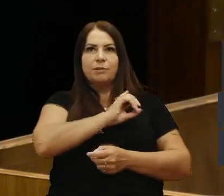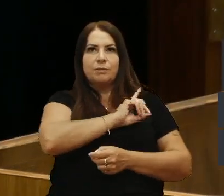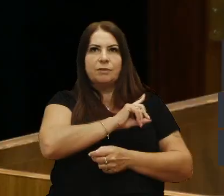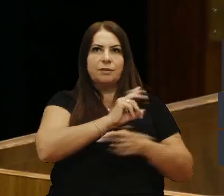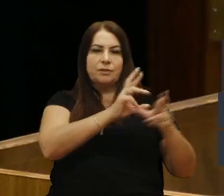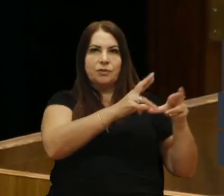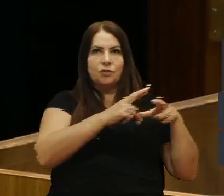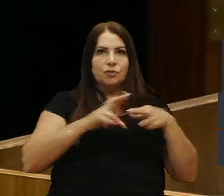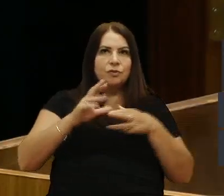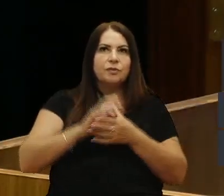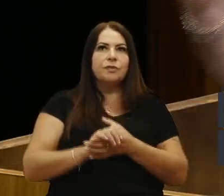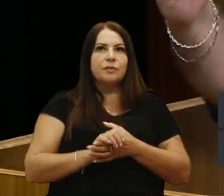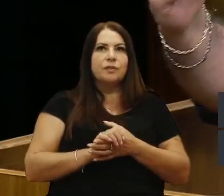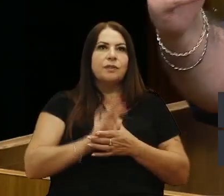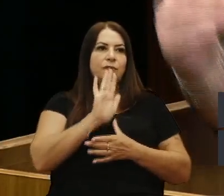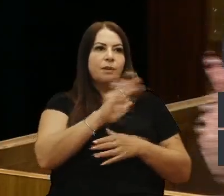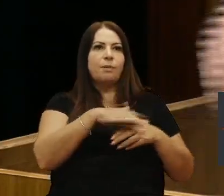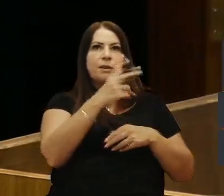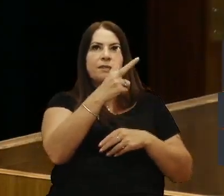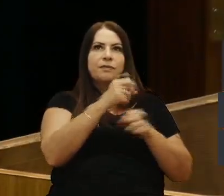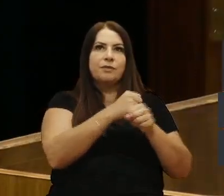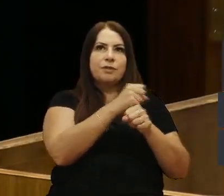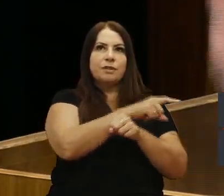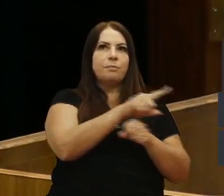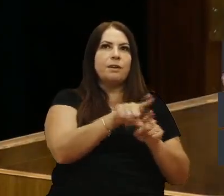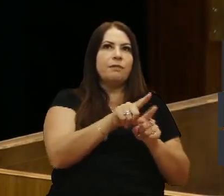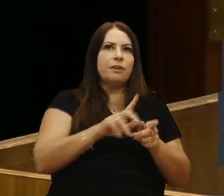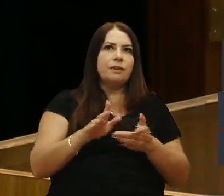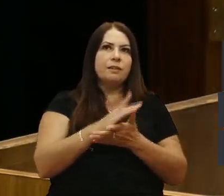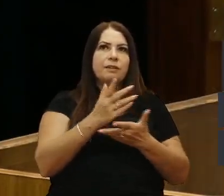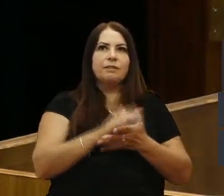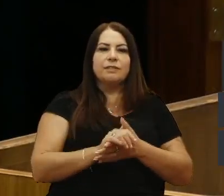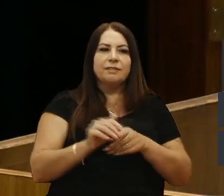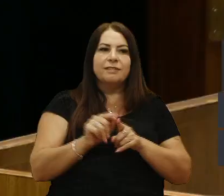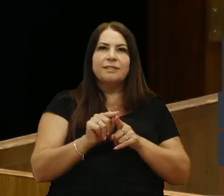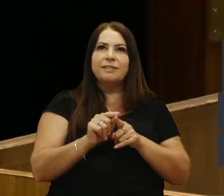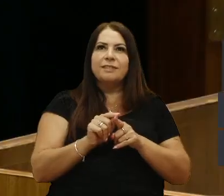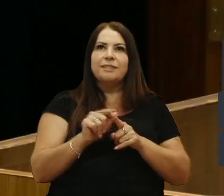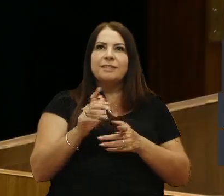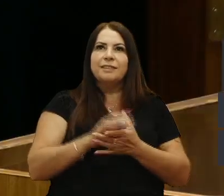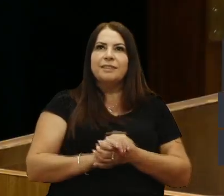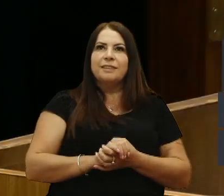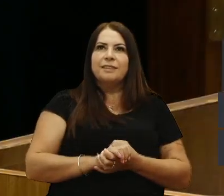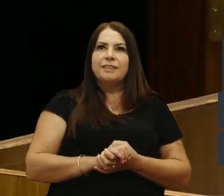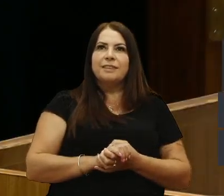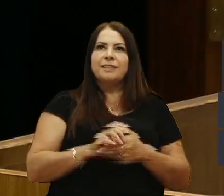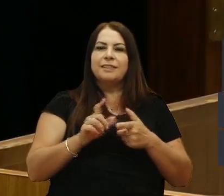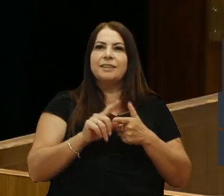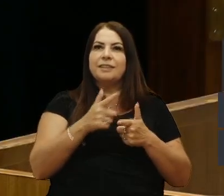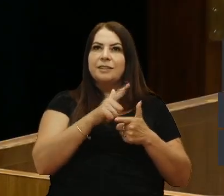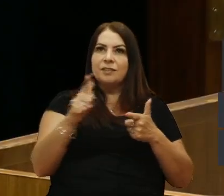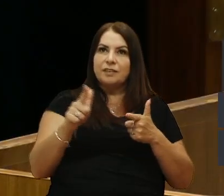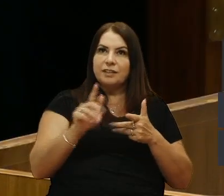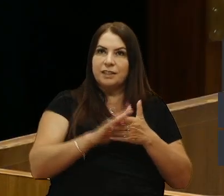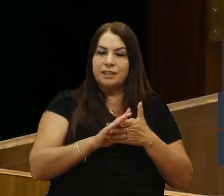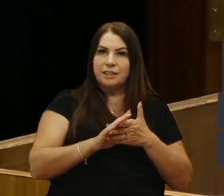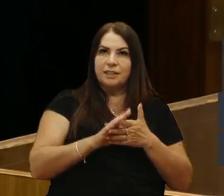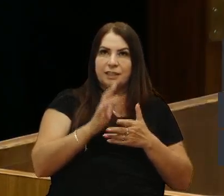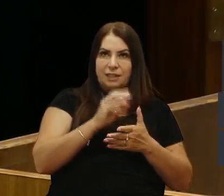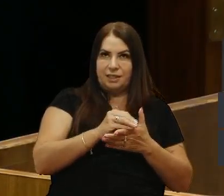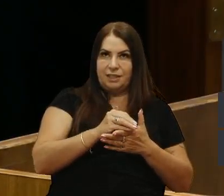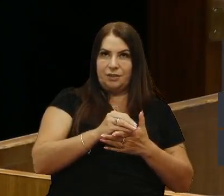regional. Que fique mais 20 anos. Mas que não tenha a inércia, que ele não teve essa inércia na Polícia